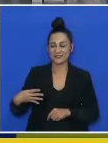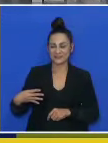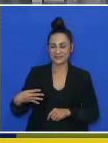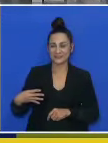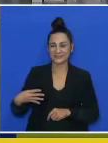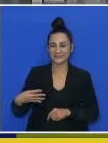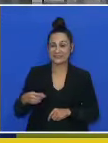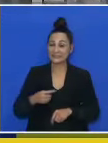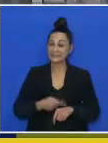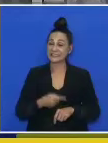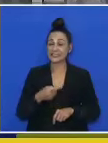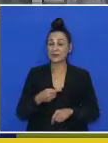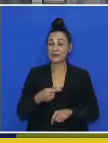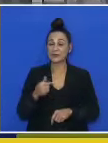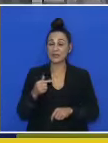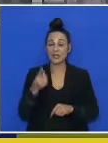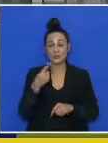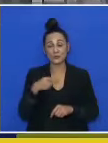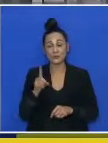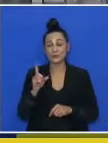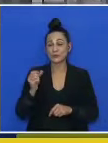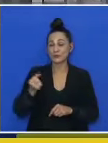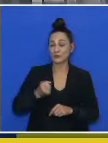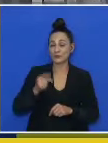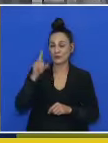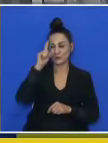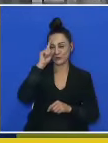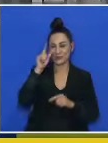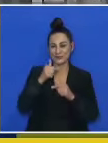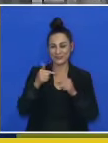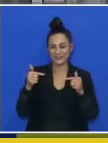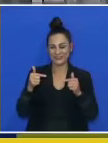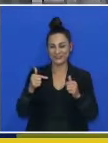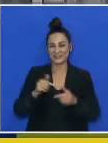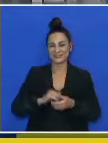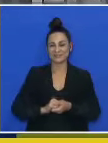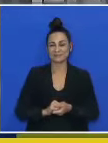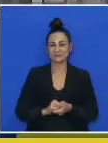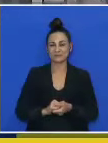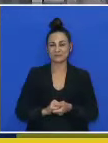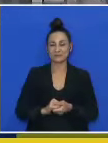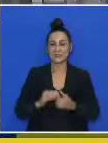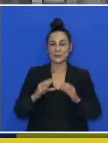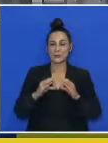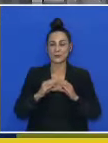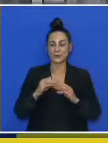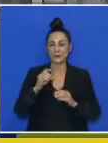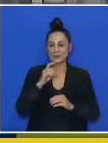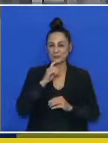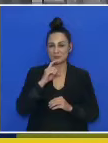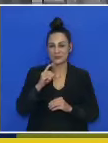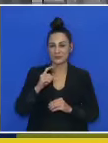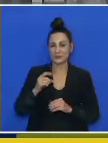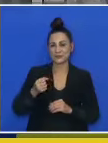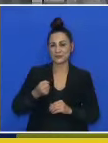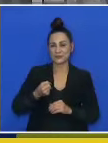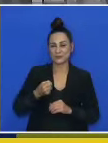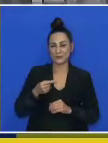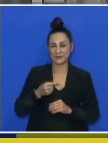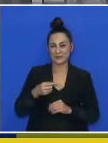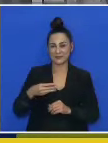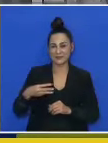24. E agora o sétimo e último número do dia de sorte. Bola verde, número 13.